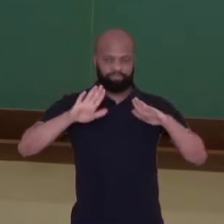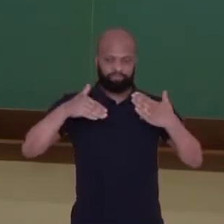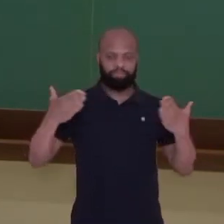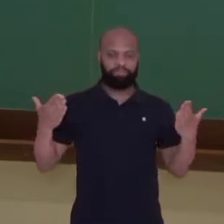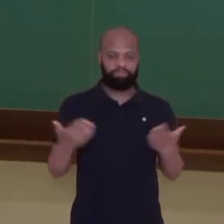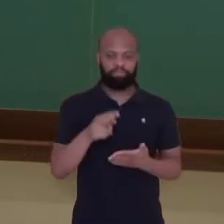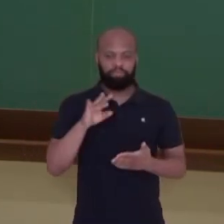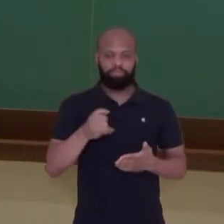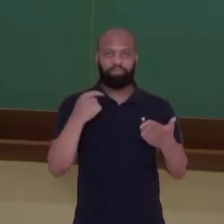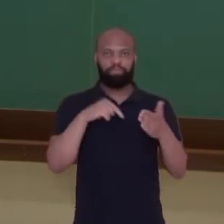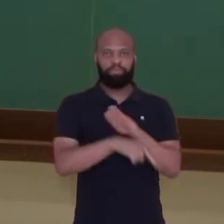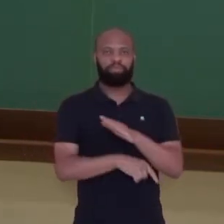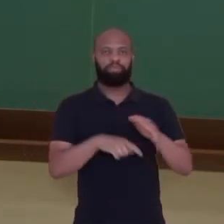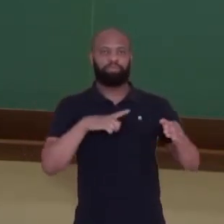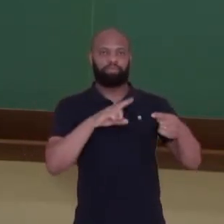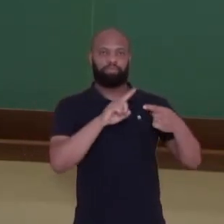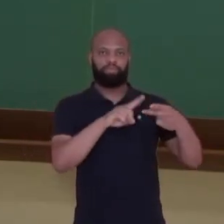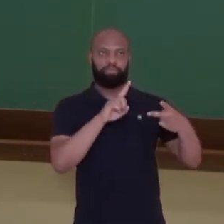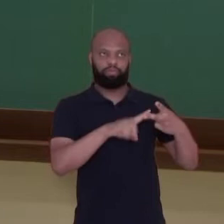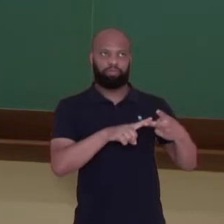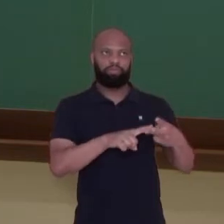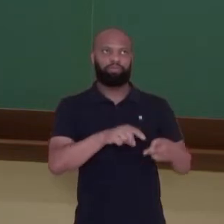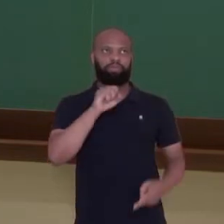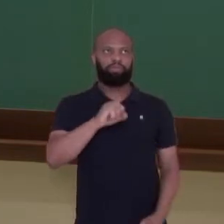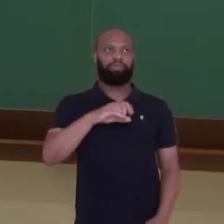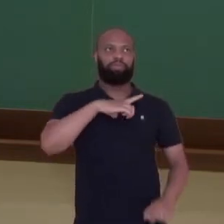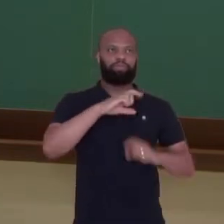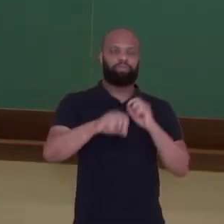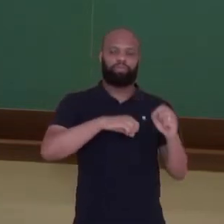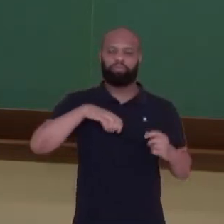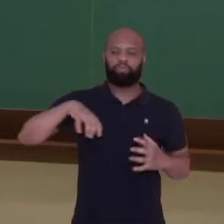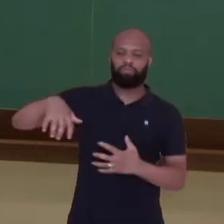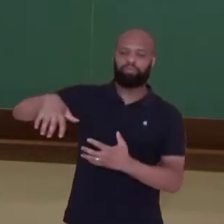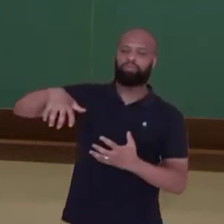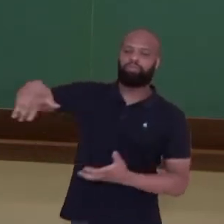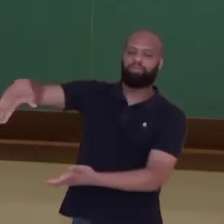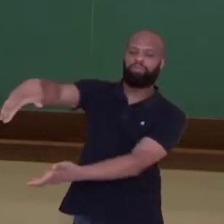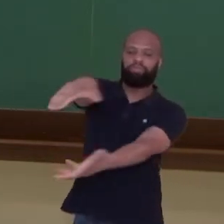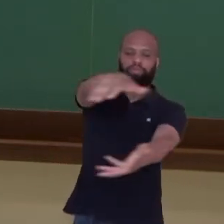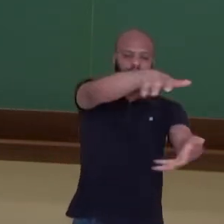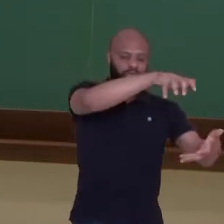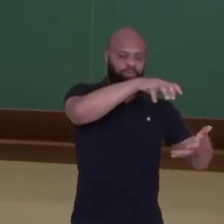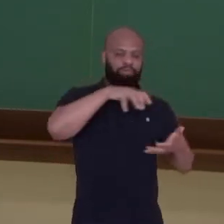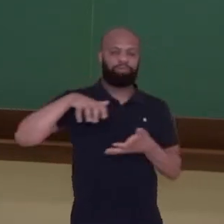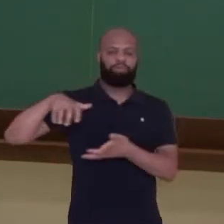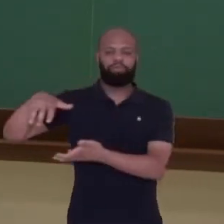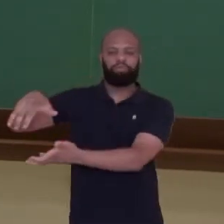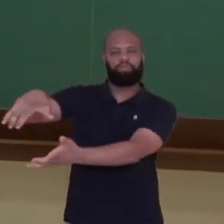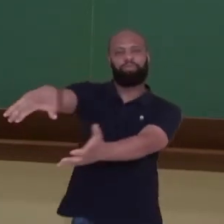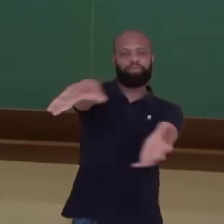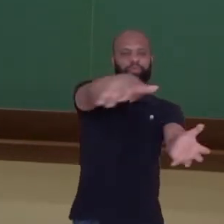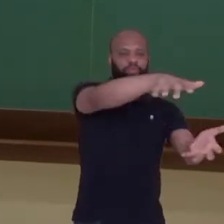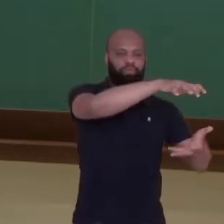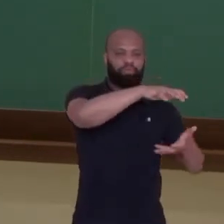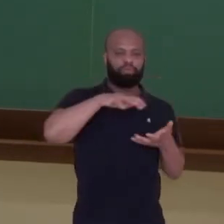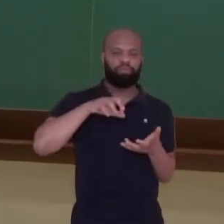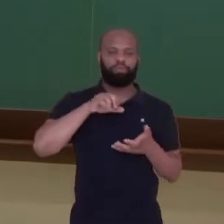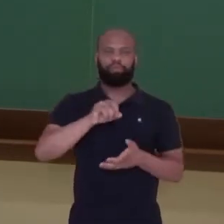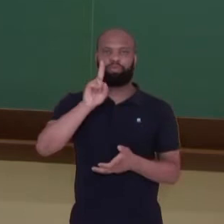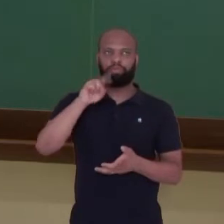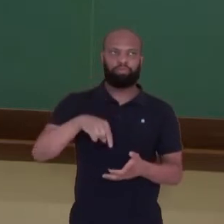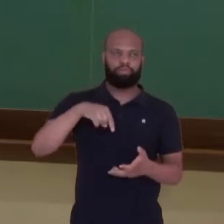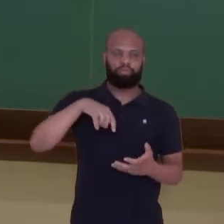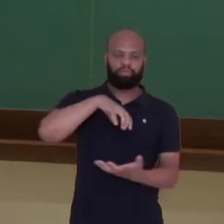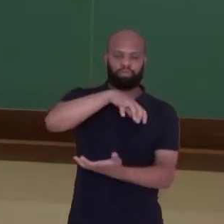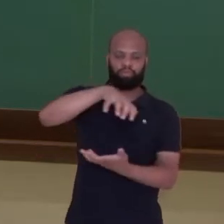nos aprofundar em dois. Quando gira em torno do Sol, translação, isso mesmo. E quando gira em